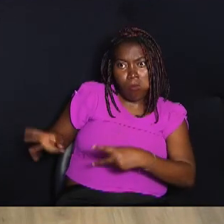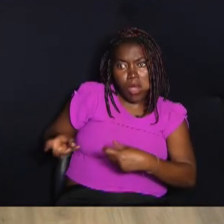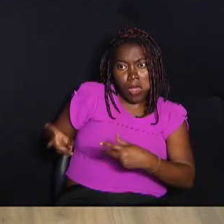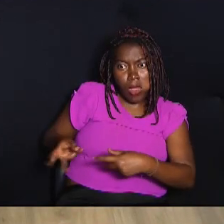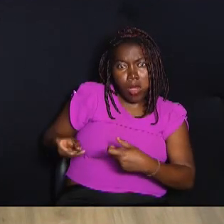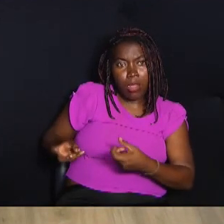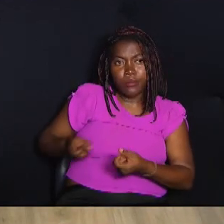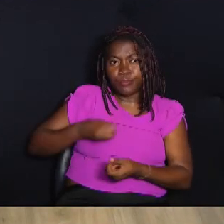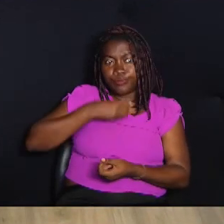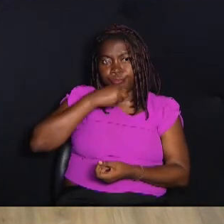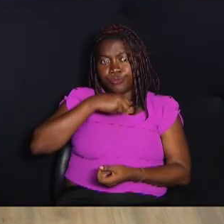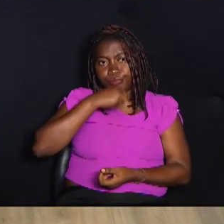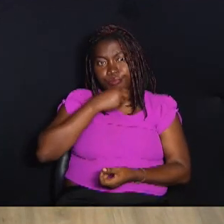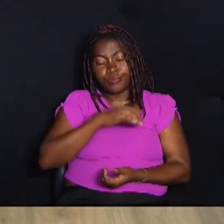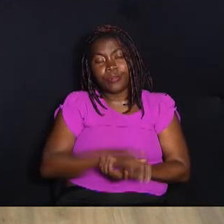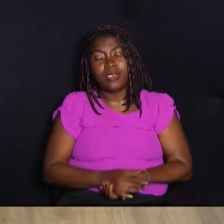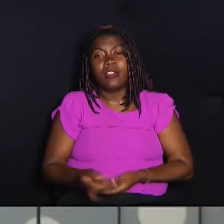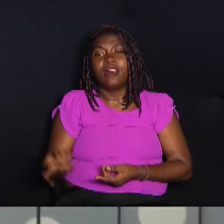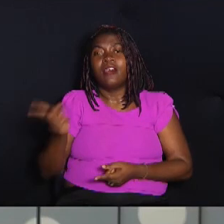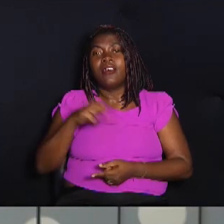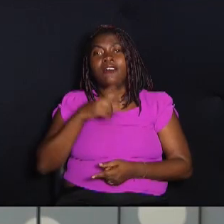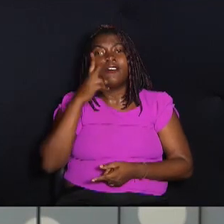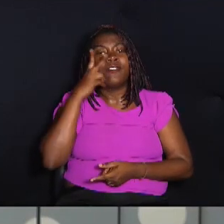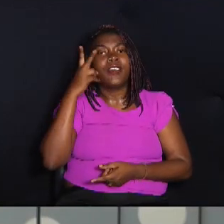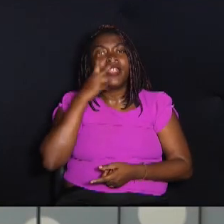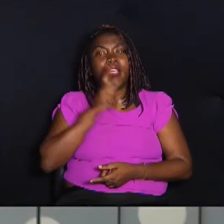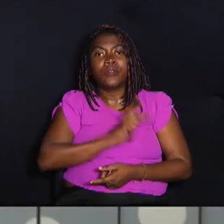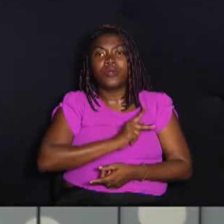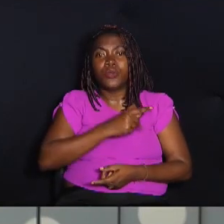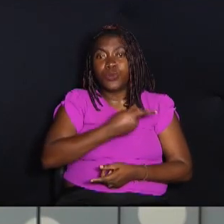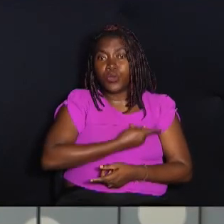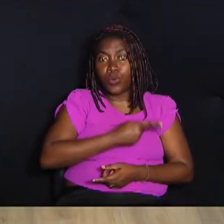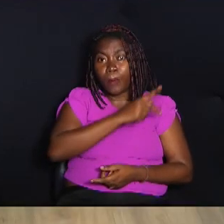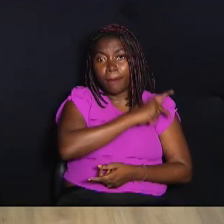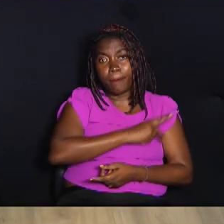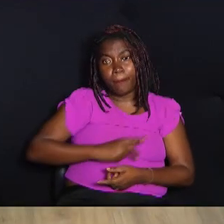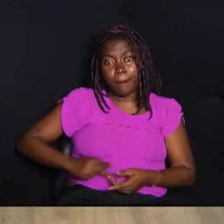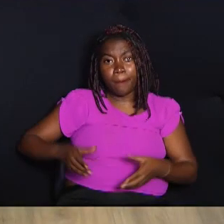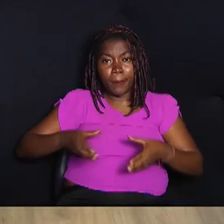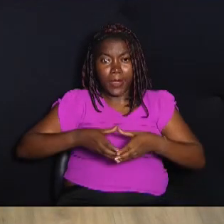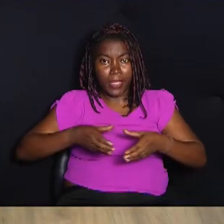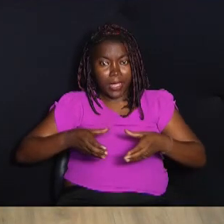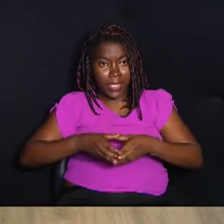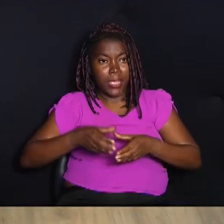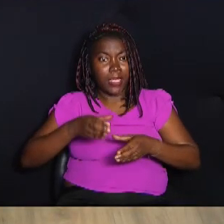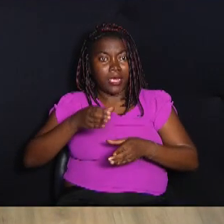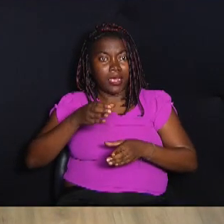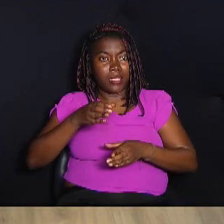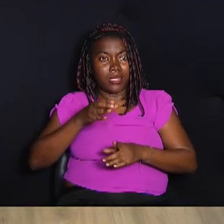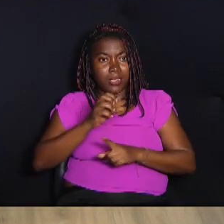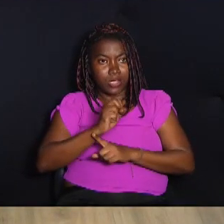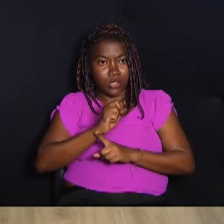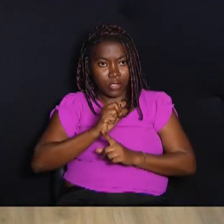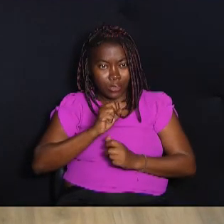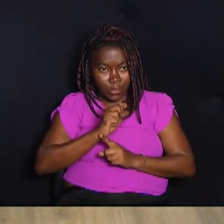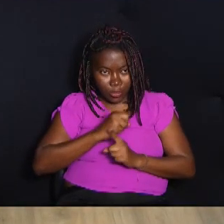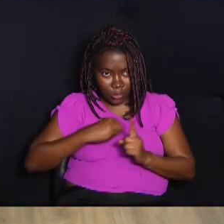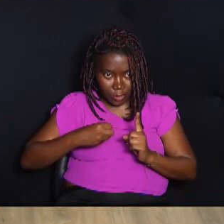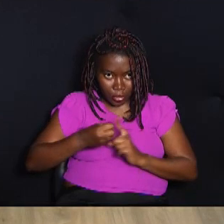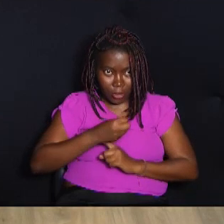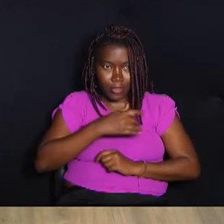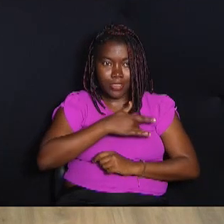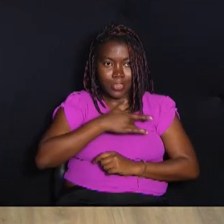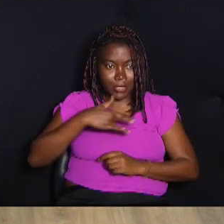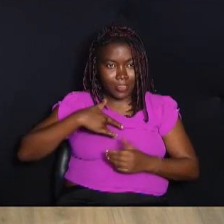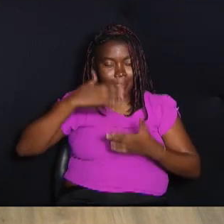do idoso. Vereador Paulo Haddad, presidente da Comissão de Política Social e Saúde aqui da Câmara, muito obrigado